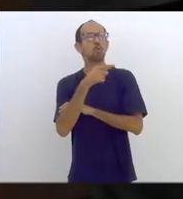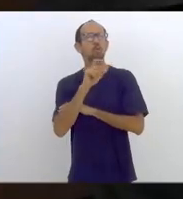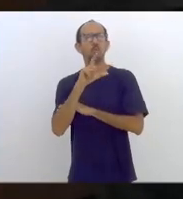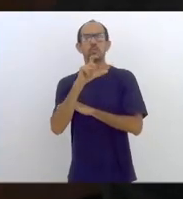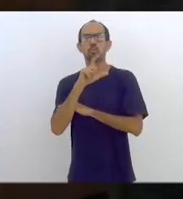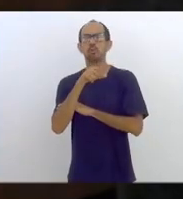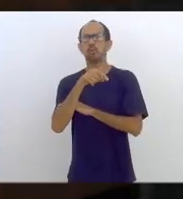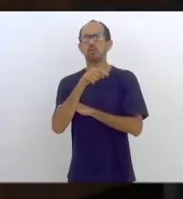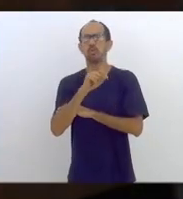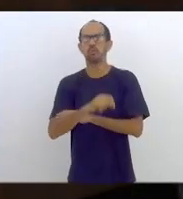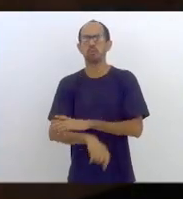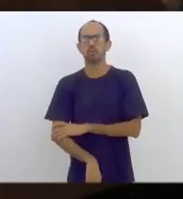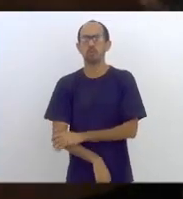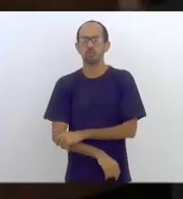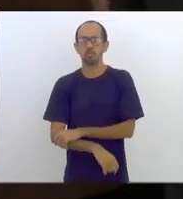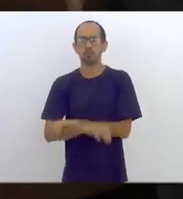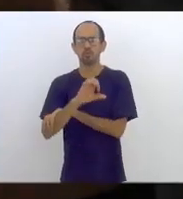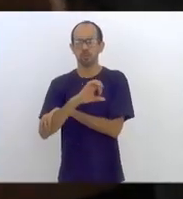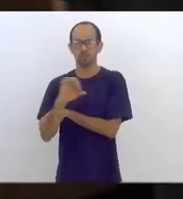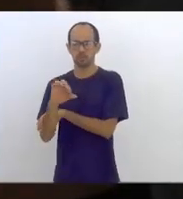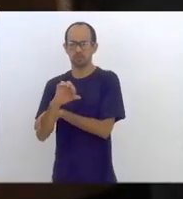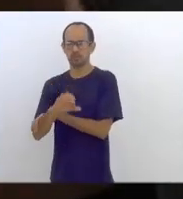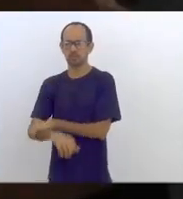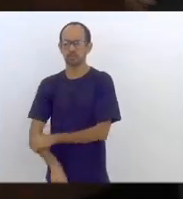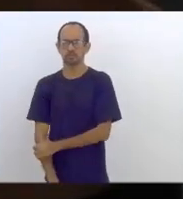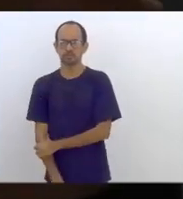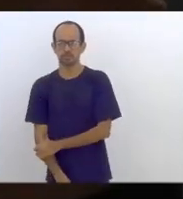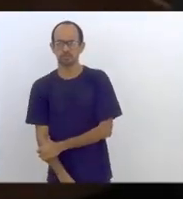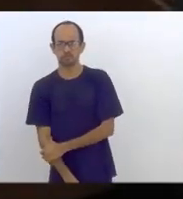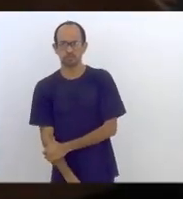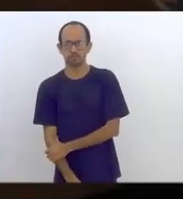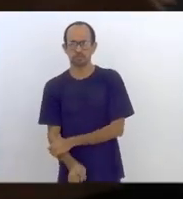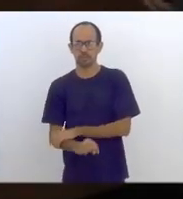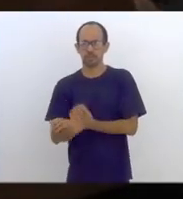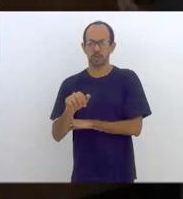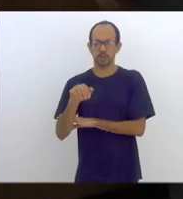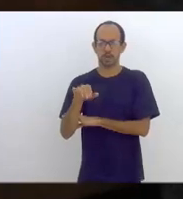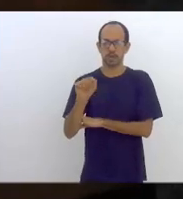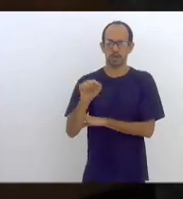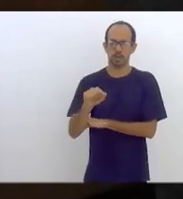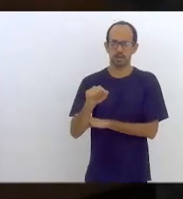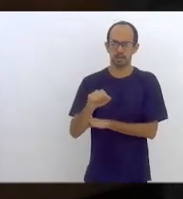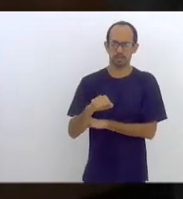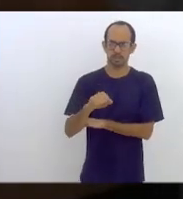é 99 deputada Tânia Rodrigues